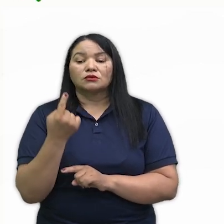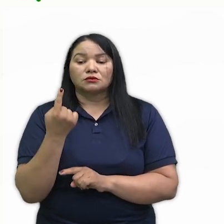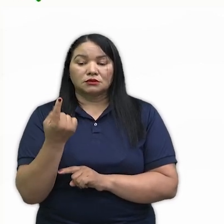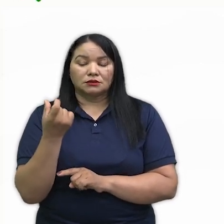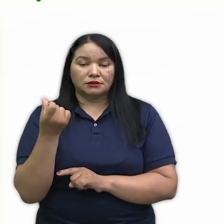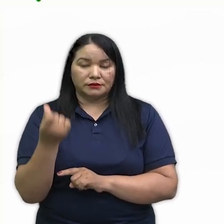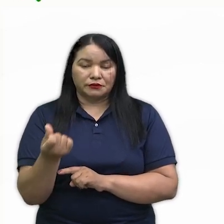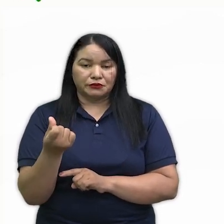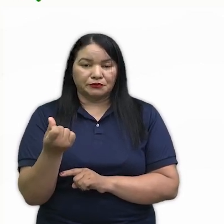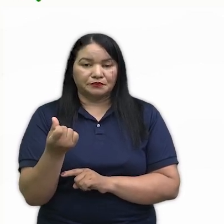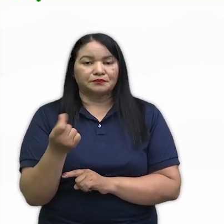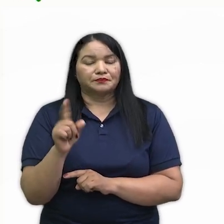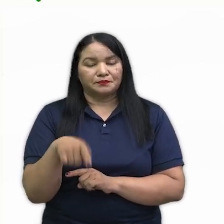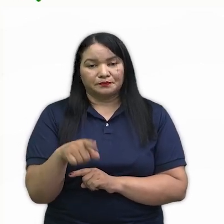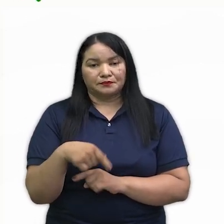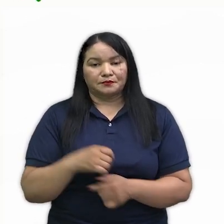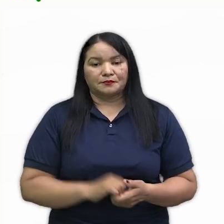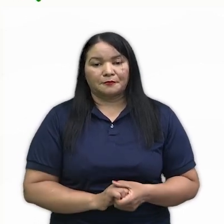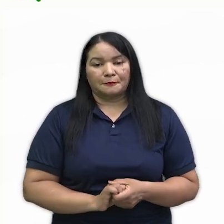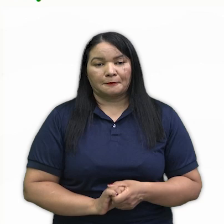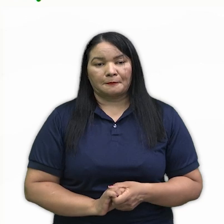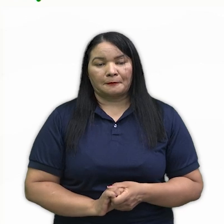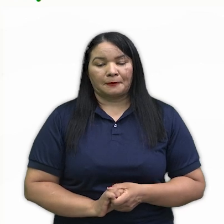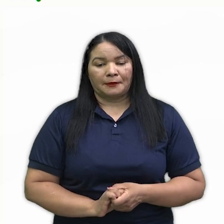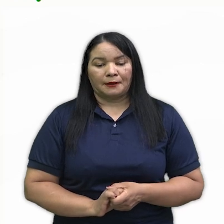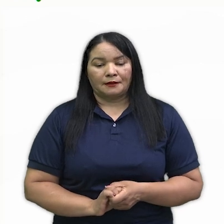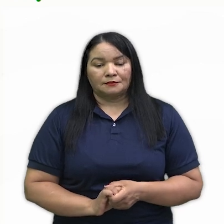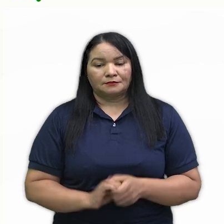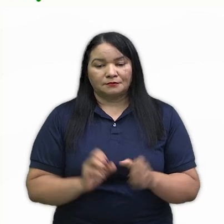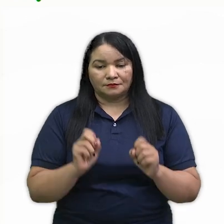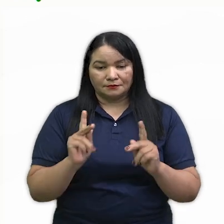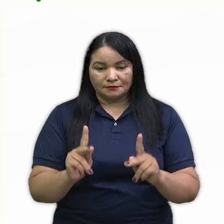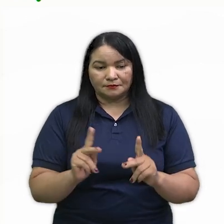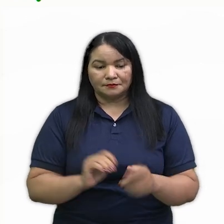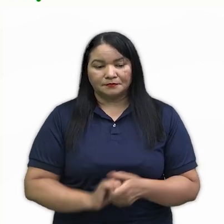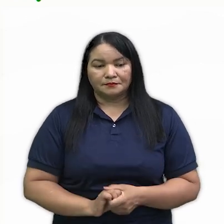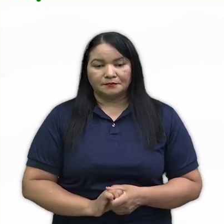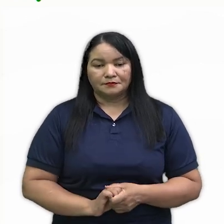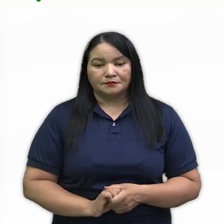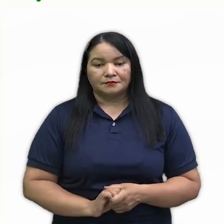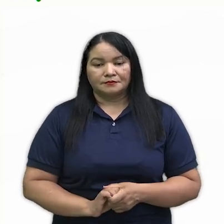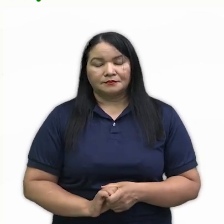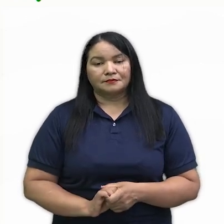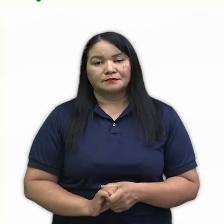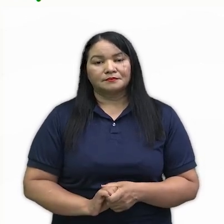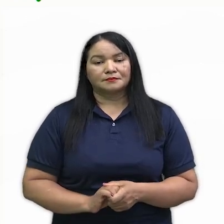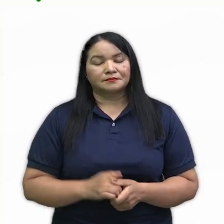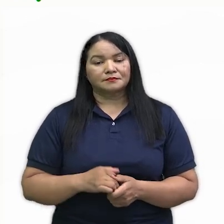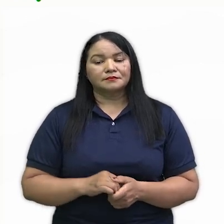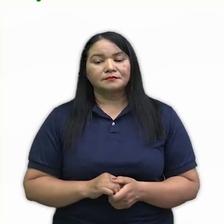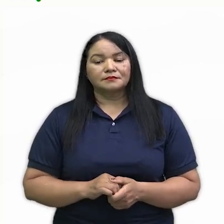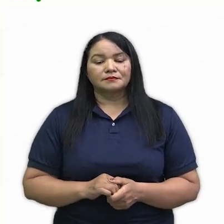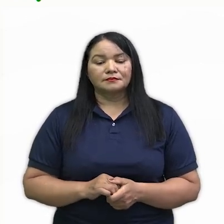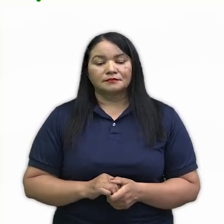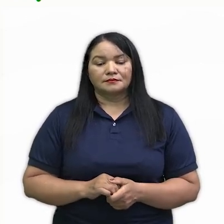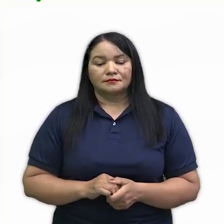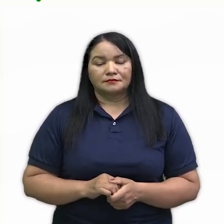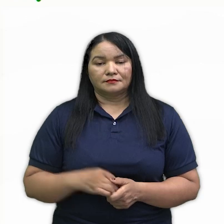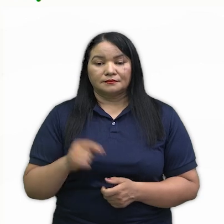tá? É isso que ele está falando aí. Beleza, pessoal? Então, vocês viram, né,